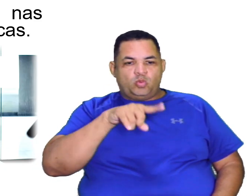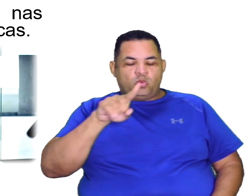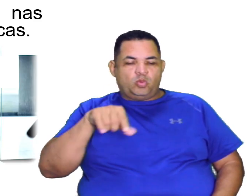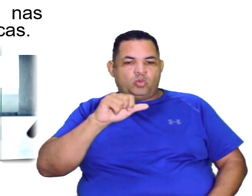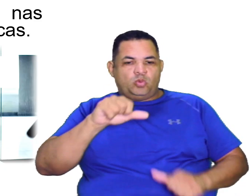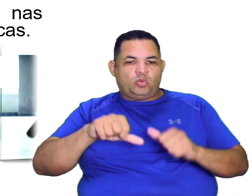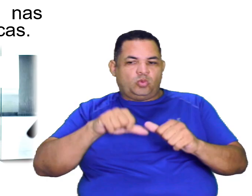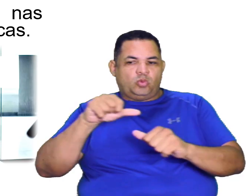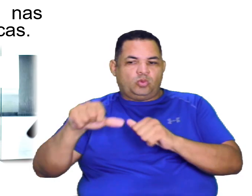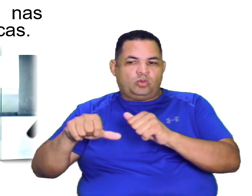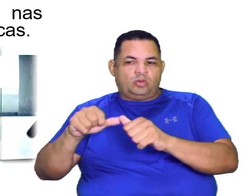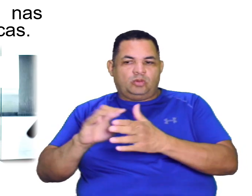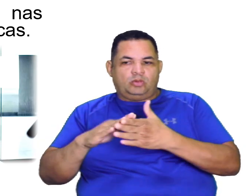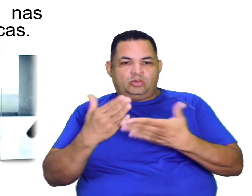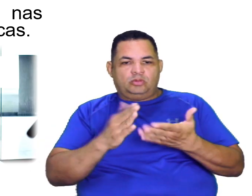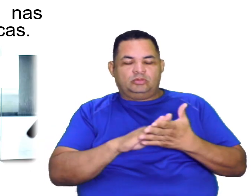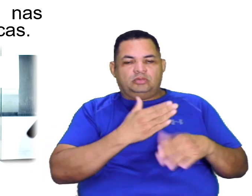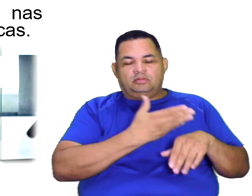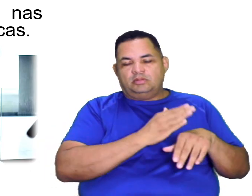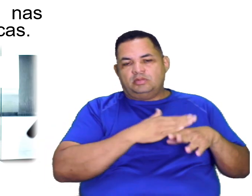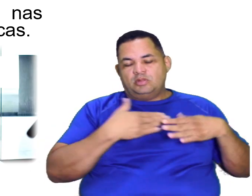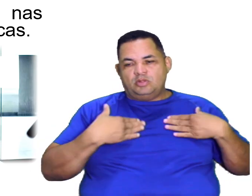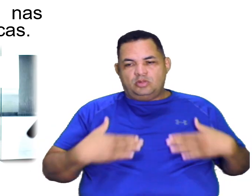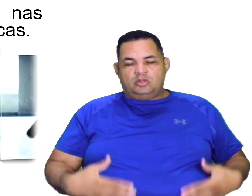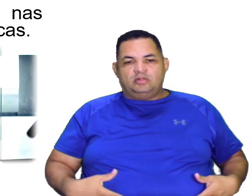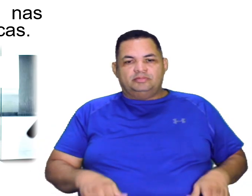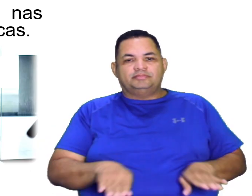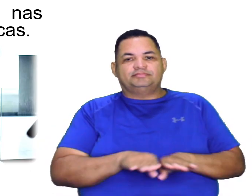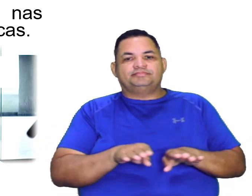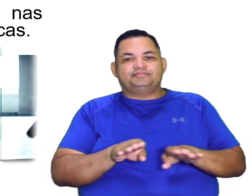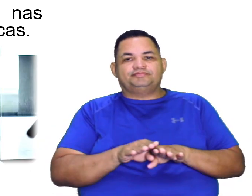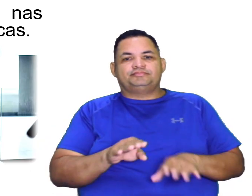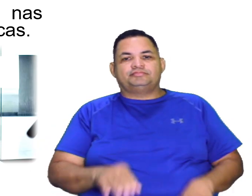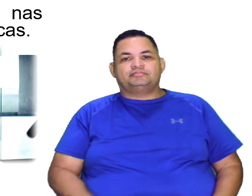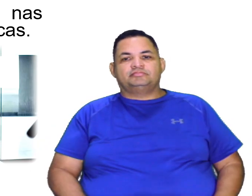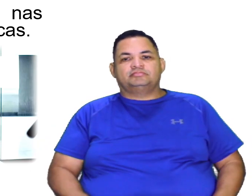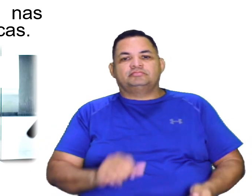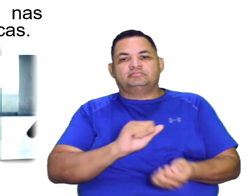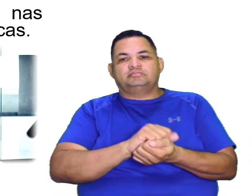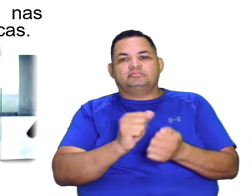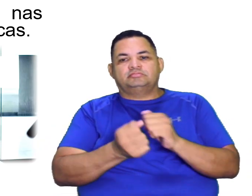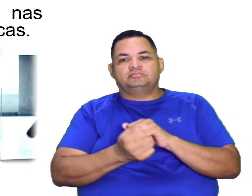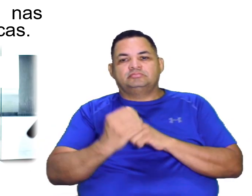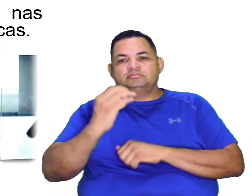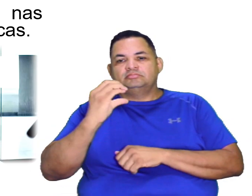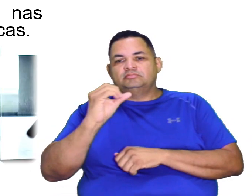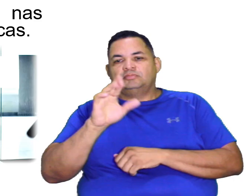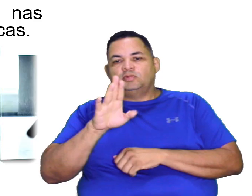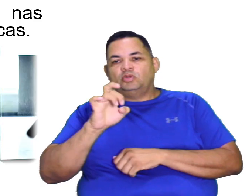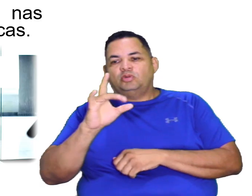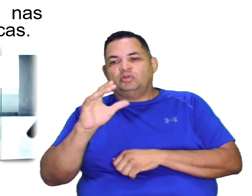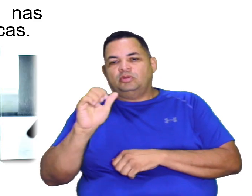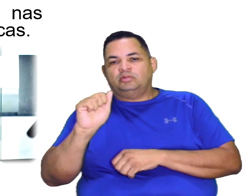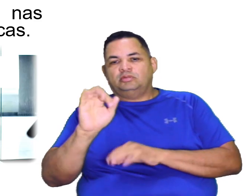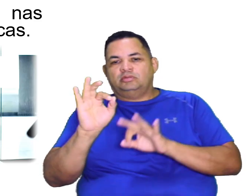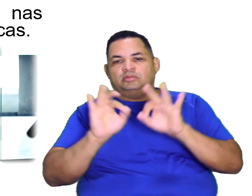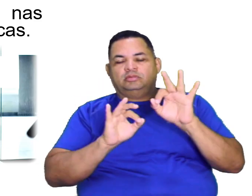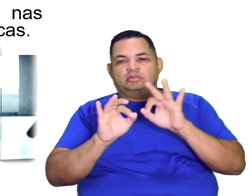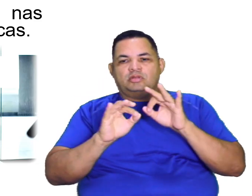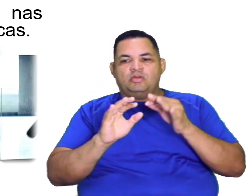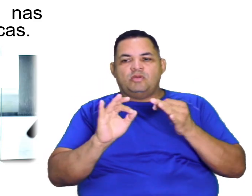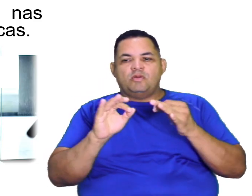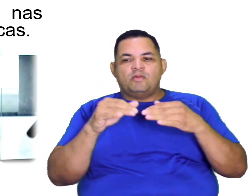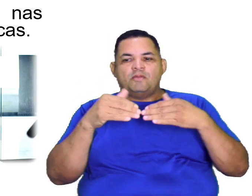alterada quando você está realizando uma prática corporal. E eu tenho também as adaptações crônicas, que vão ser